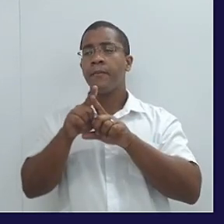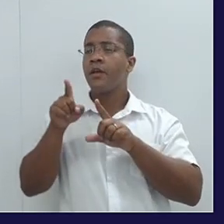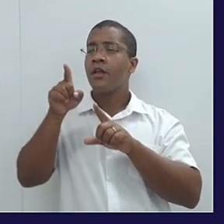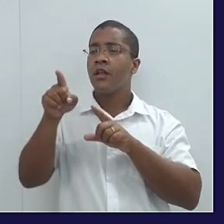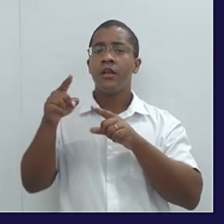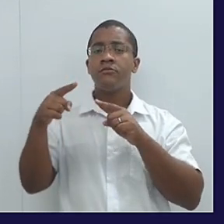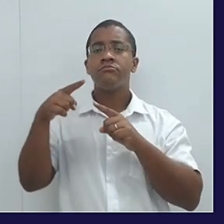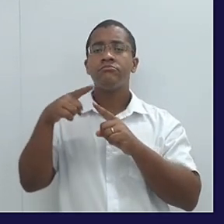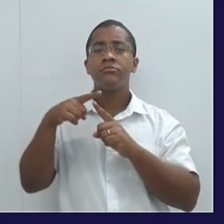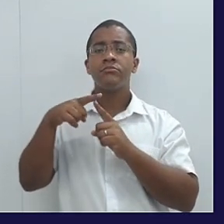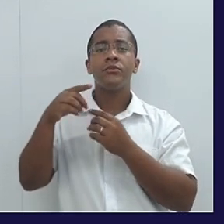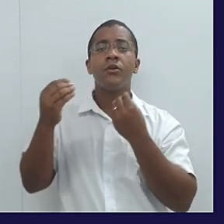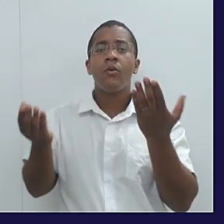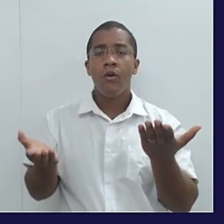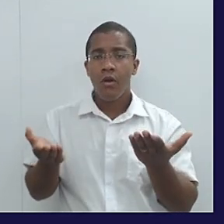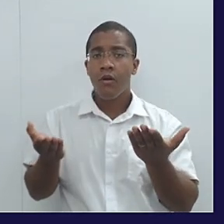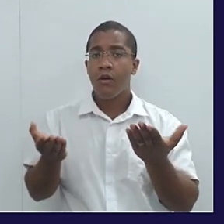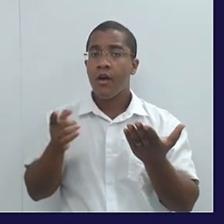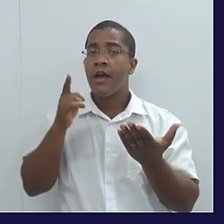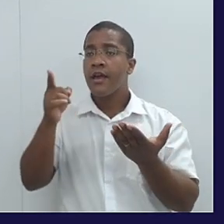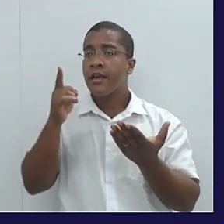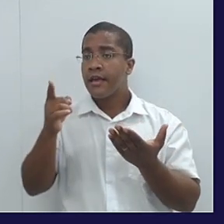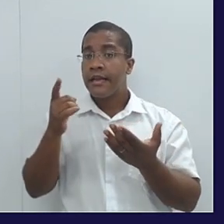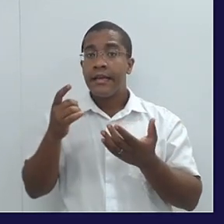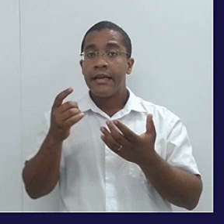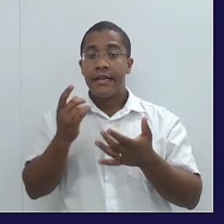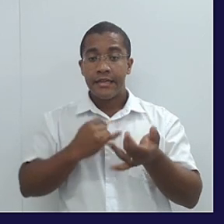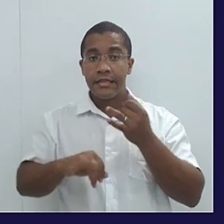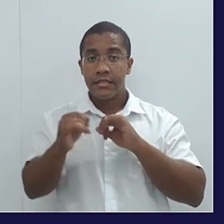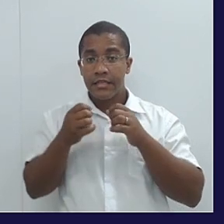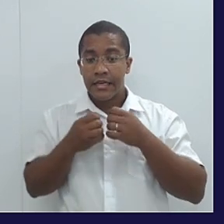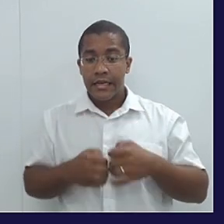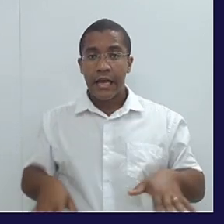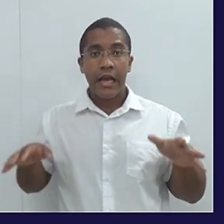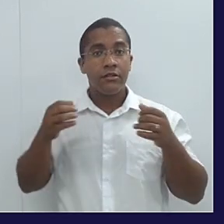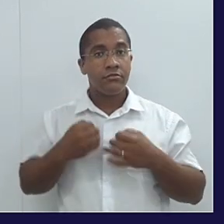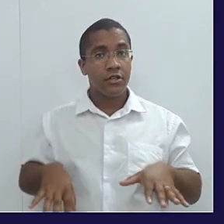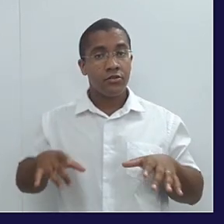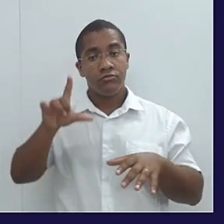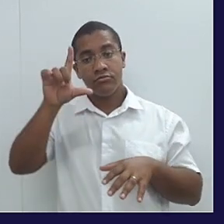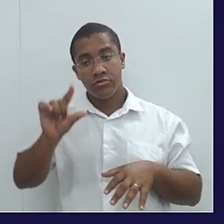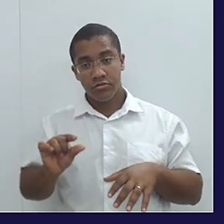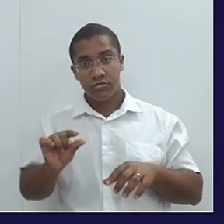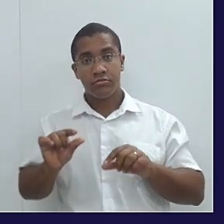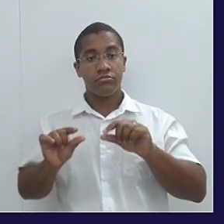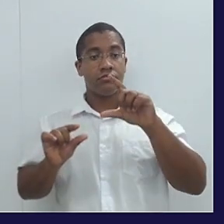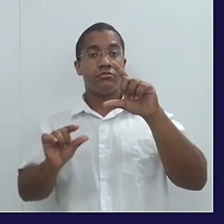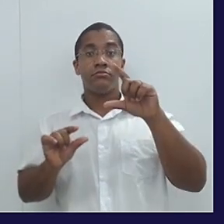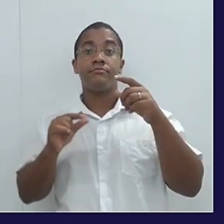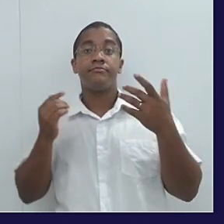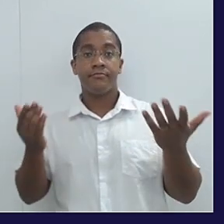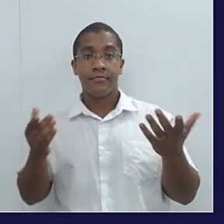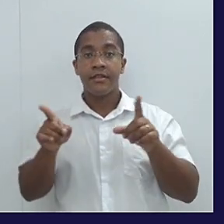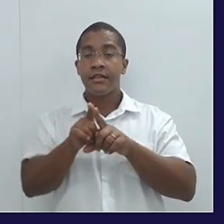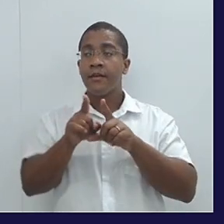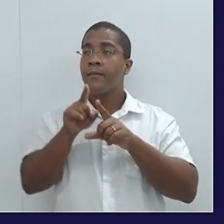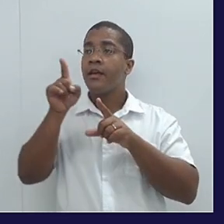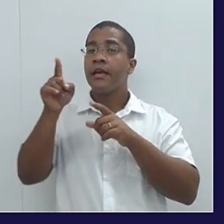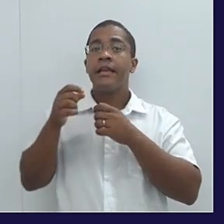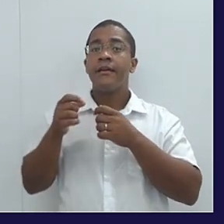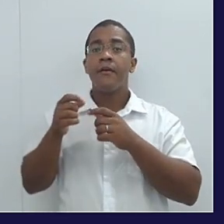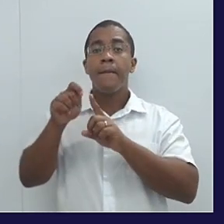modelo, a indicação da eficiência energética do equipamento, a indicação